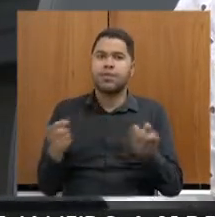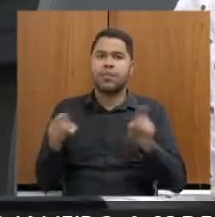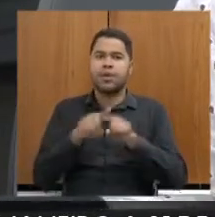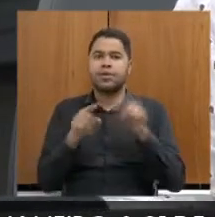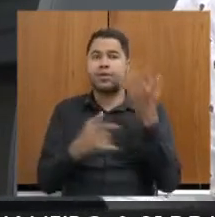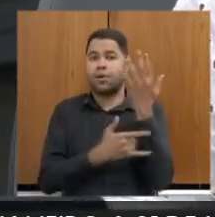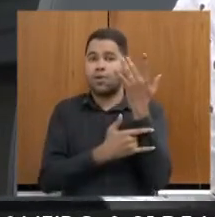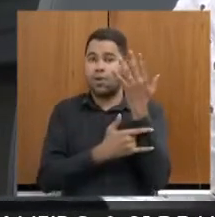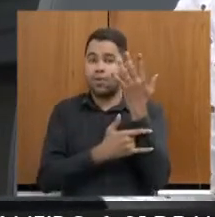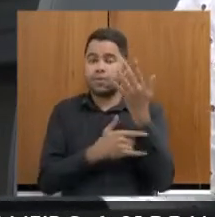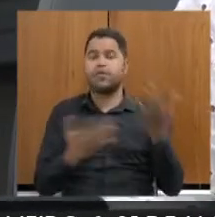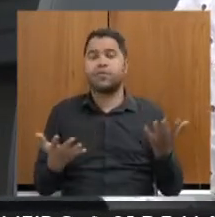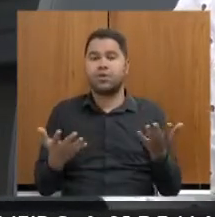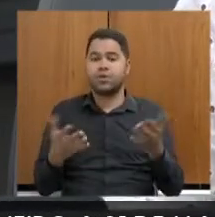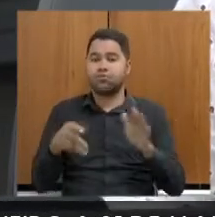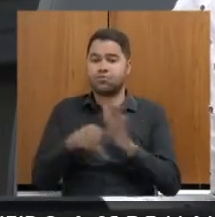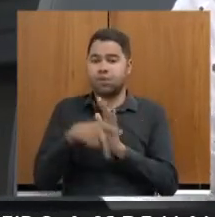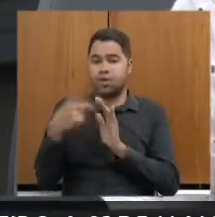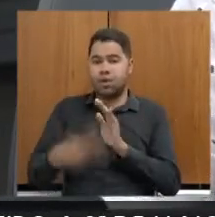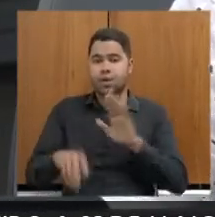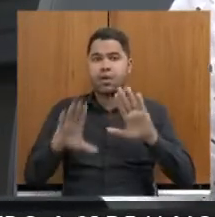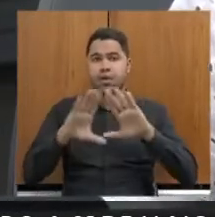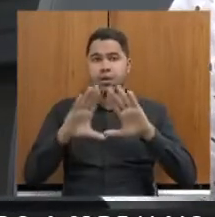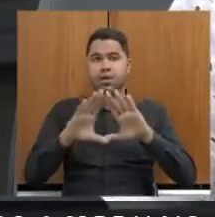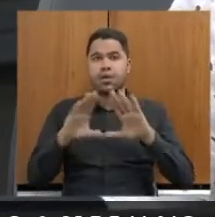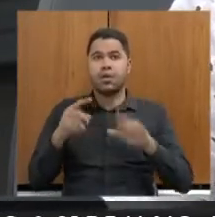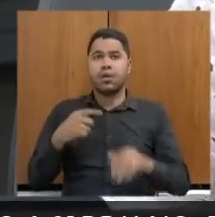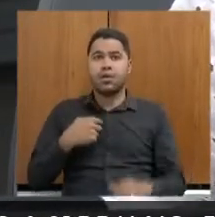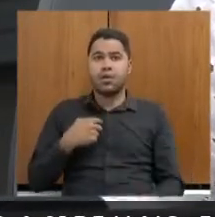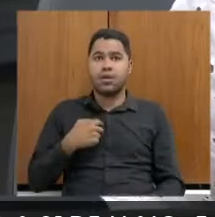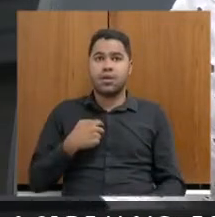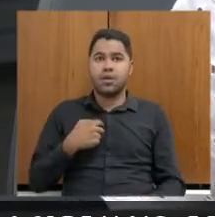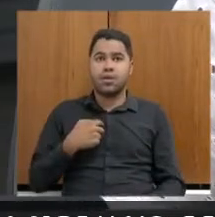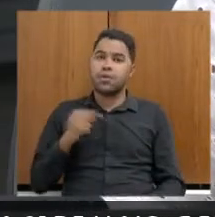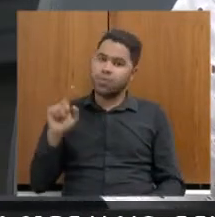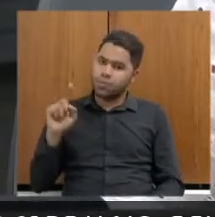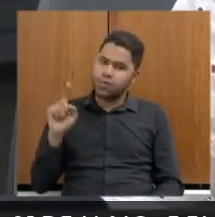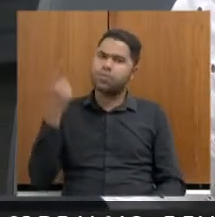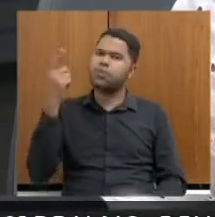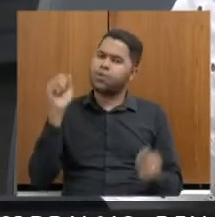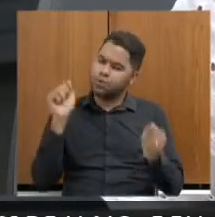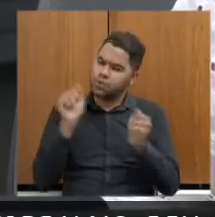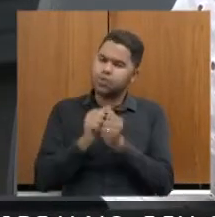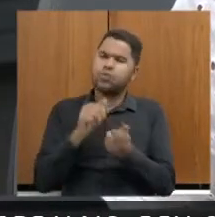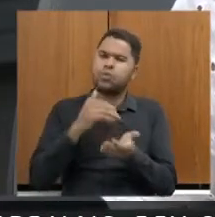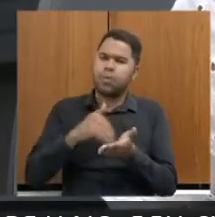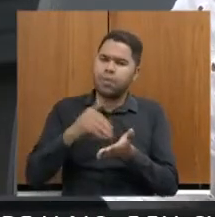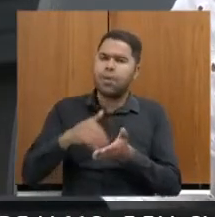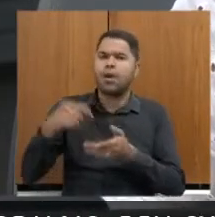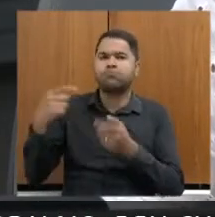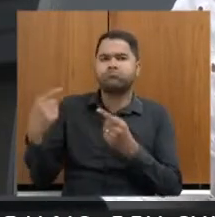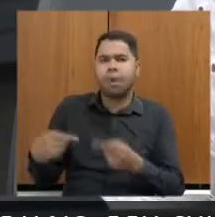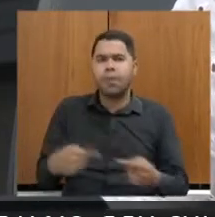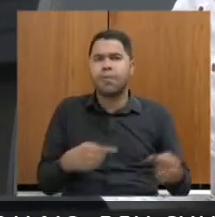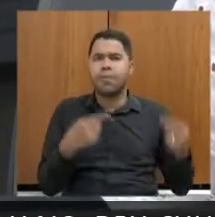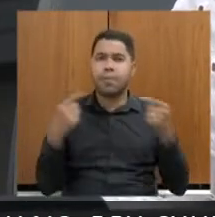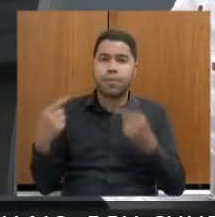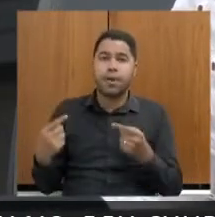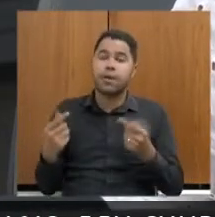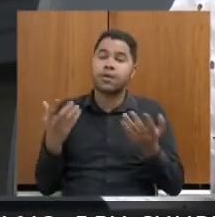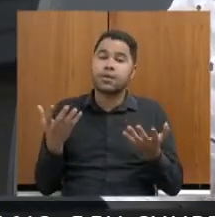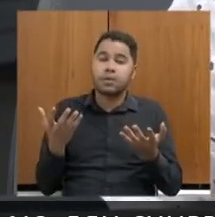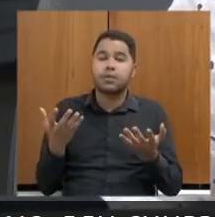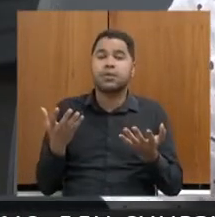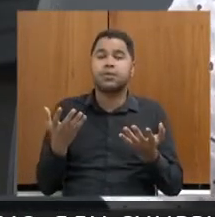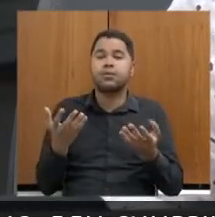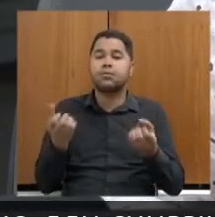UFMG com a parceria dessa casa onde eu fui a primeiro estar junto lá na secretaria discutindo isso eu